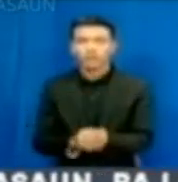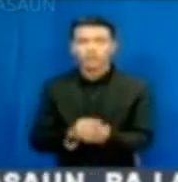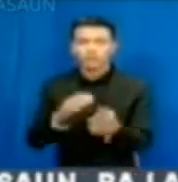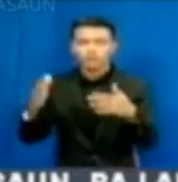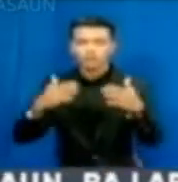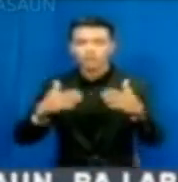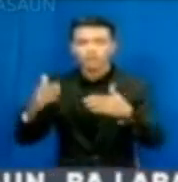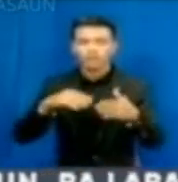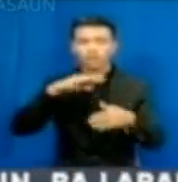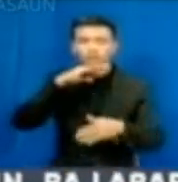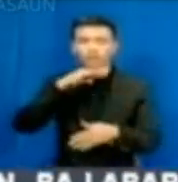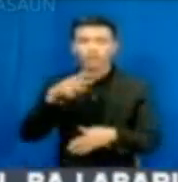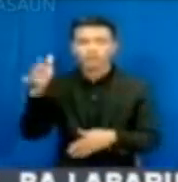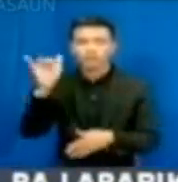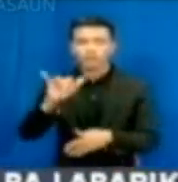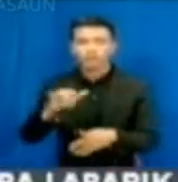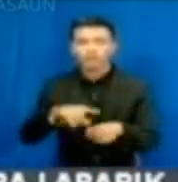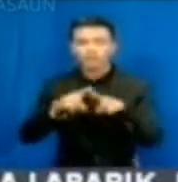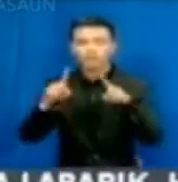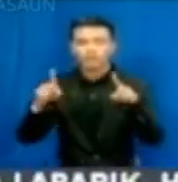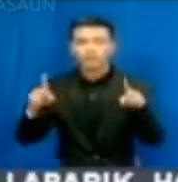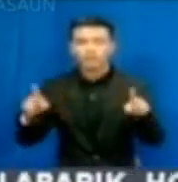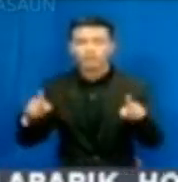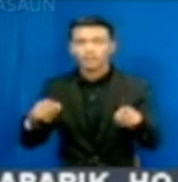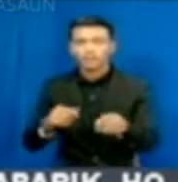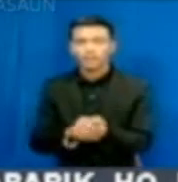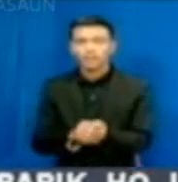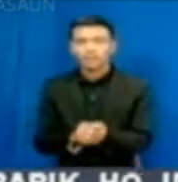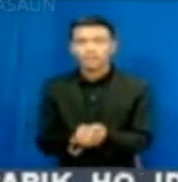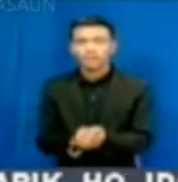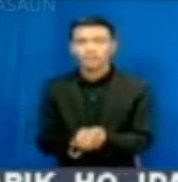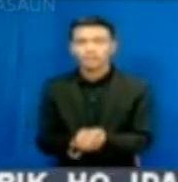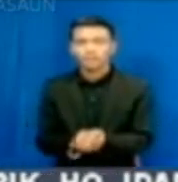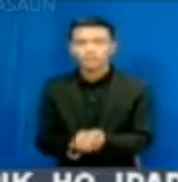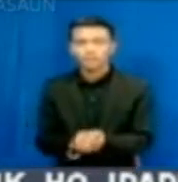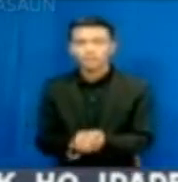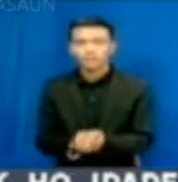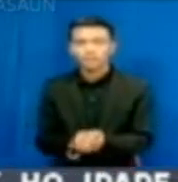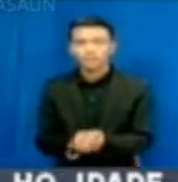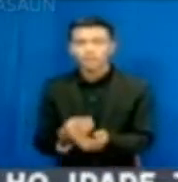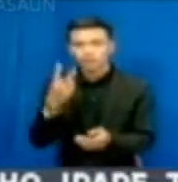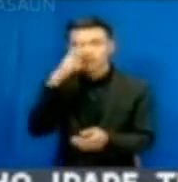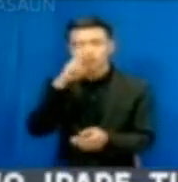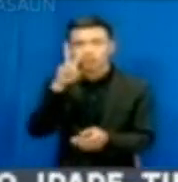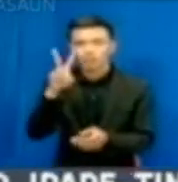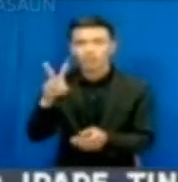Recolha Lixo Sira Regularmente Ibe Daniela Natong Atu Contro